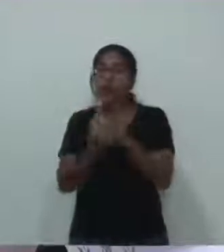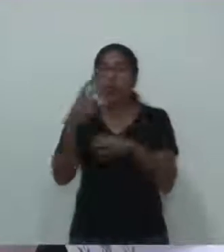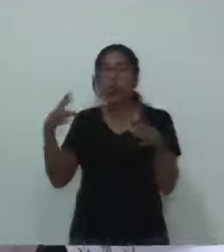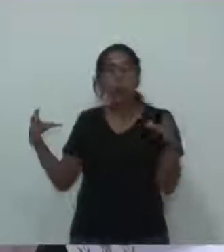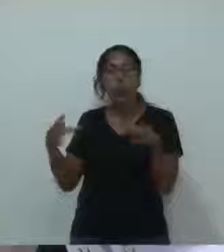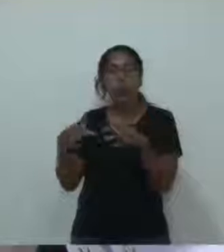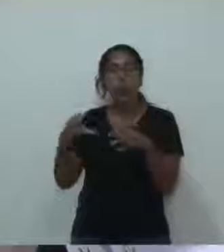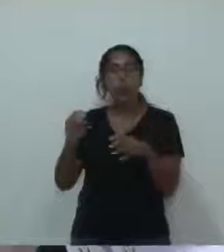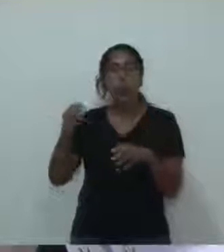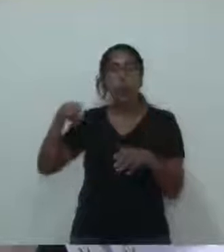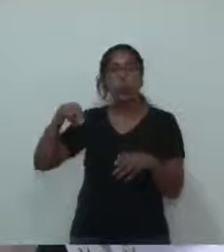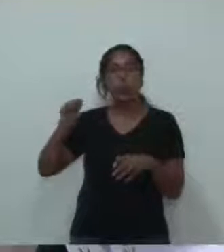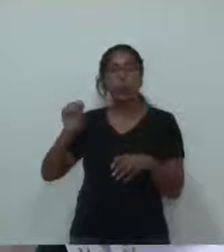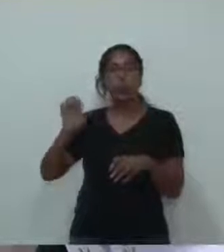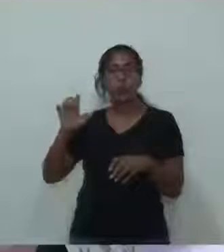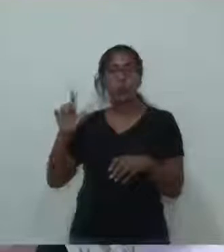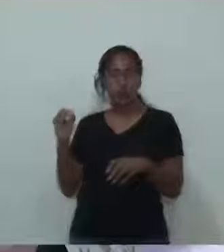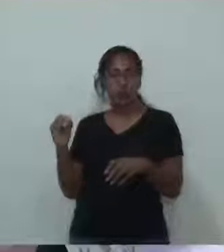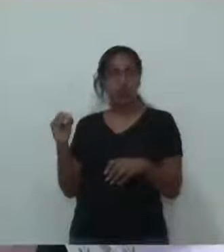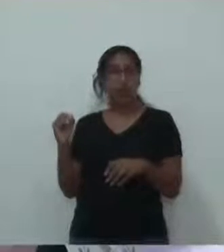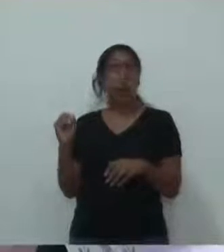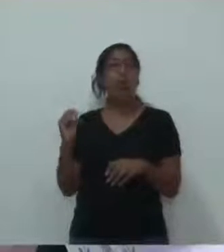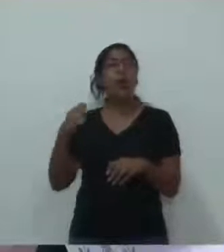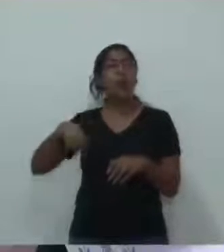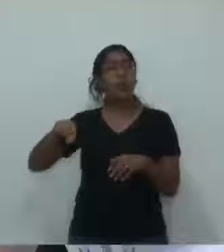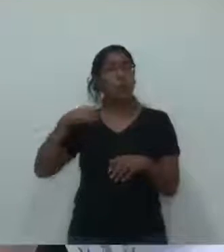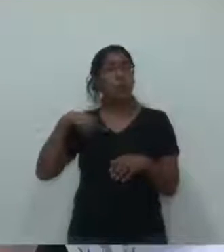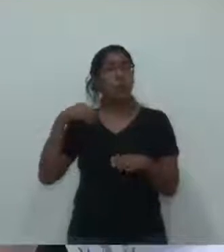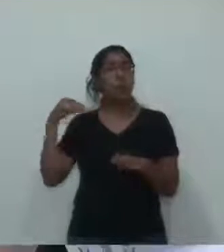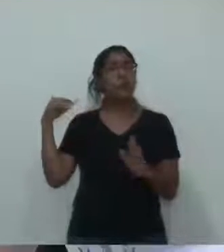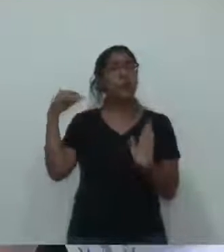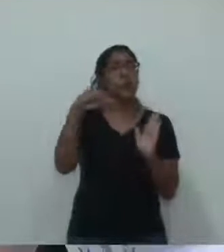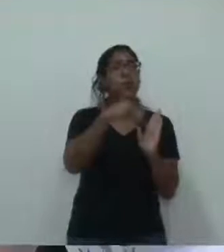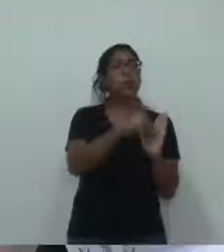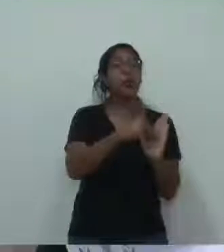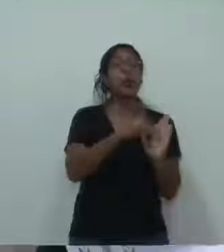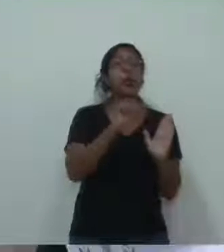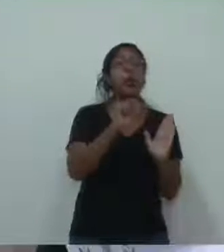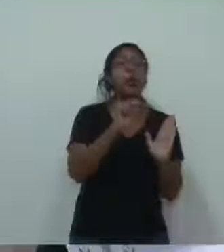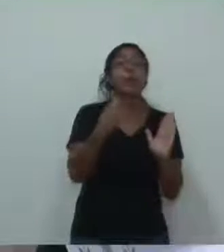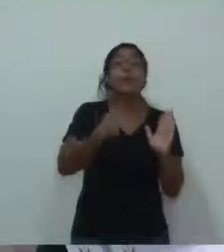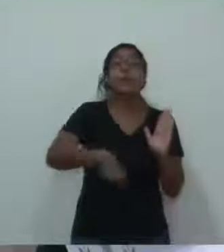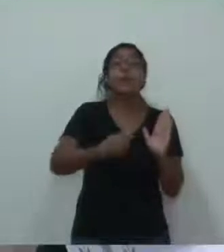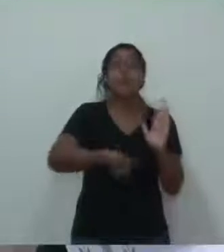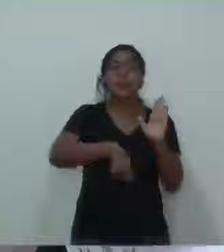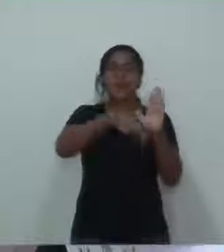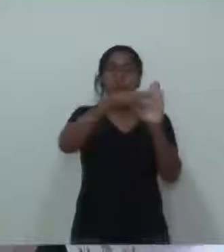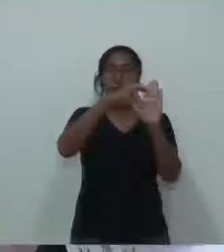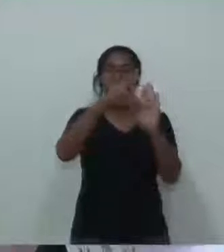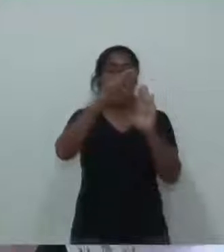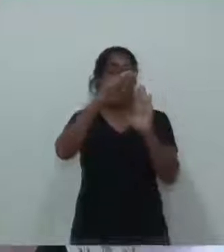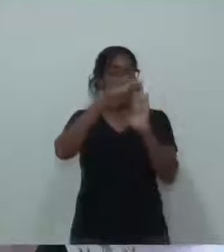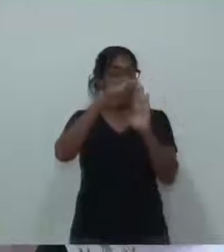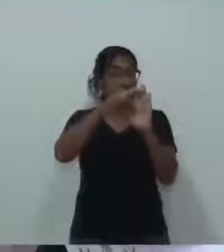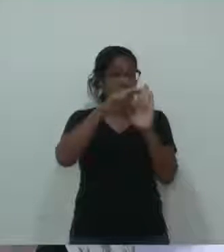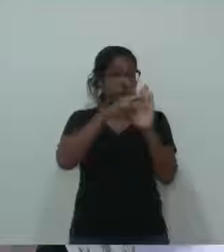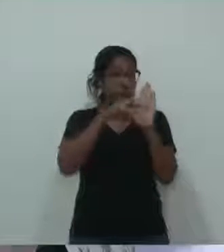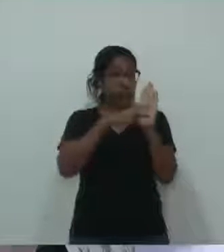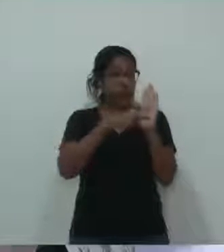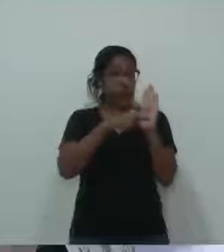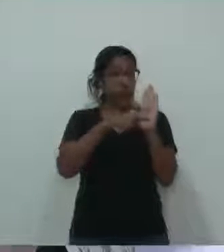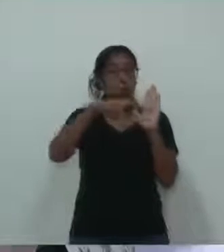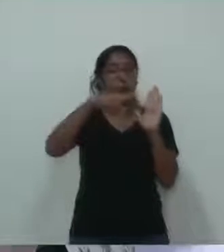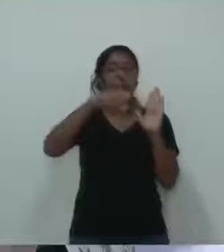5, que a gente colocou inclusive lá, né, a ser regulamentada quando se criou o Conselho, a ser regulamentada por